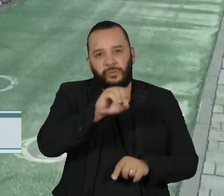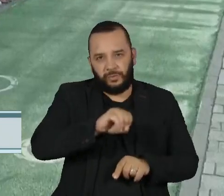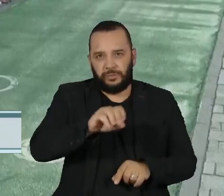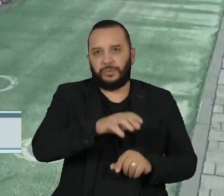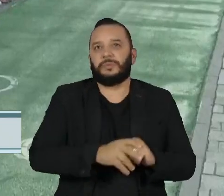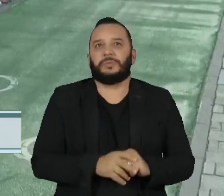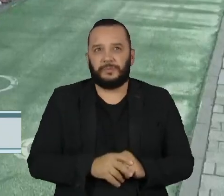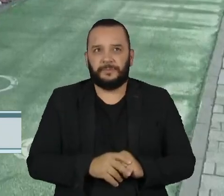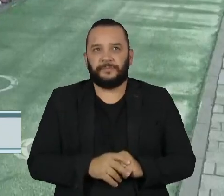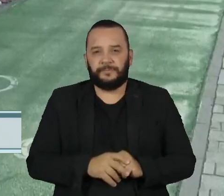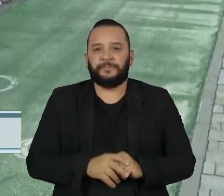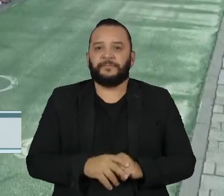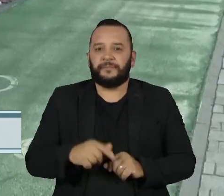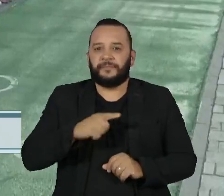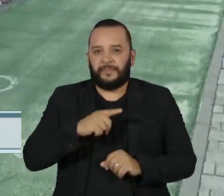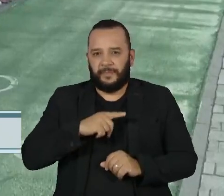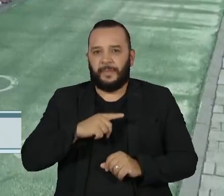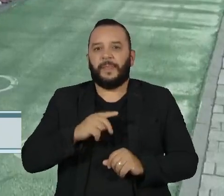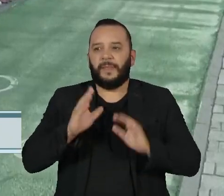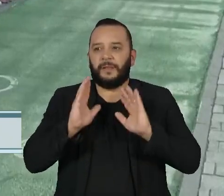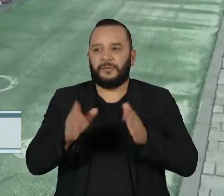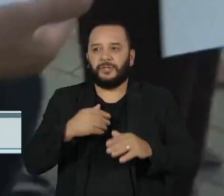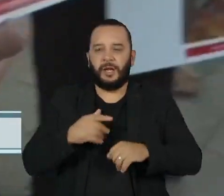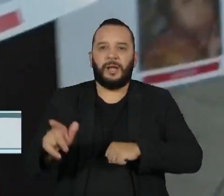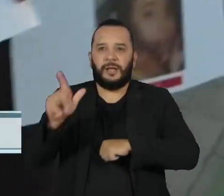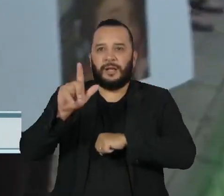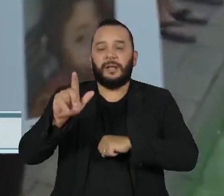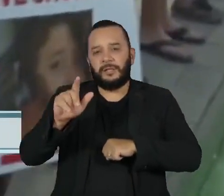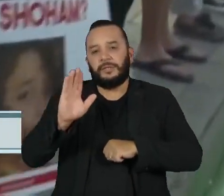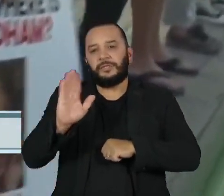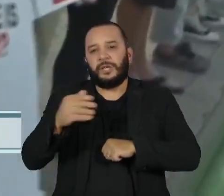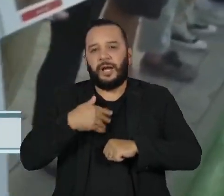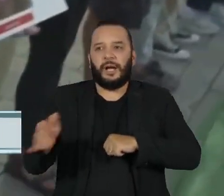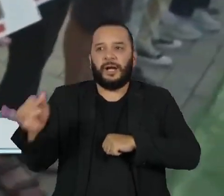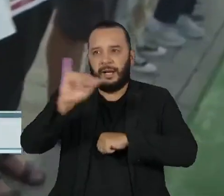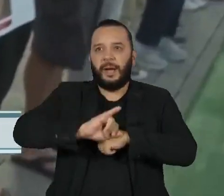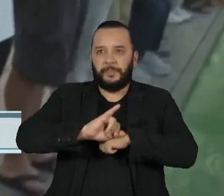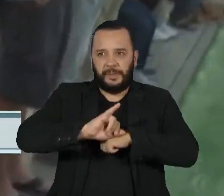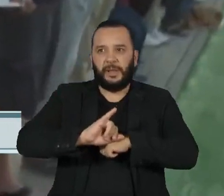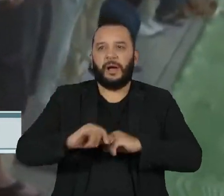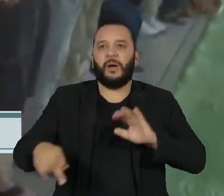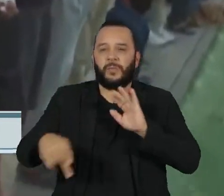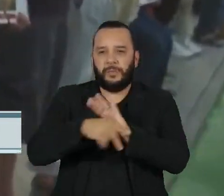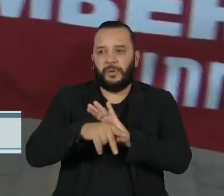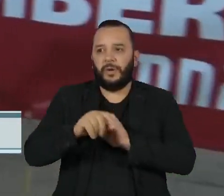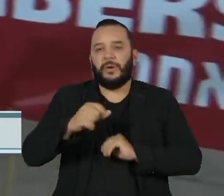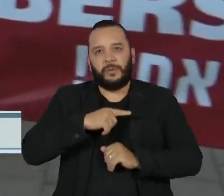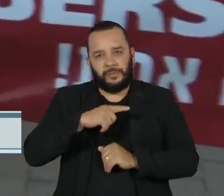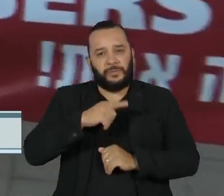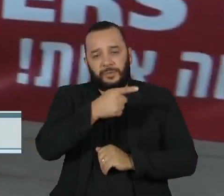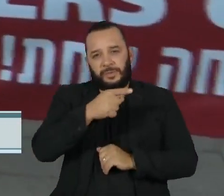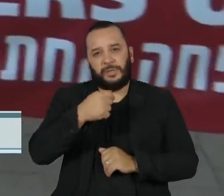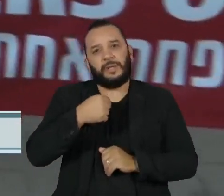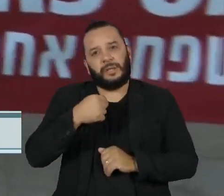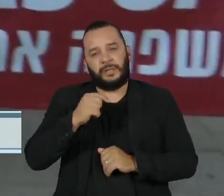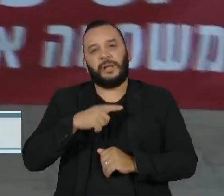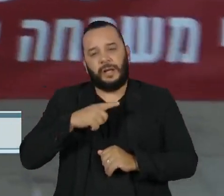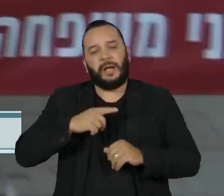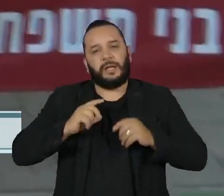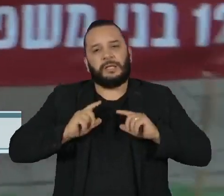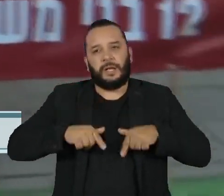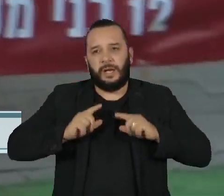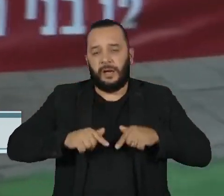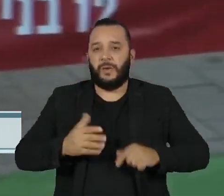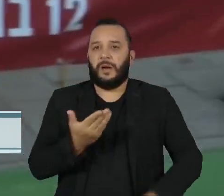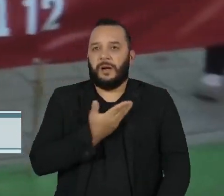em Tel Aviv amigos e familiares também pediram a libertação dos reféns num dos cartazes a